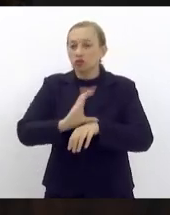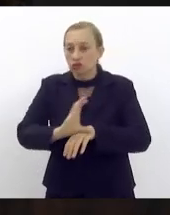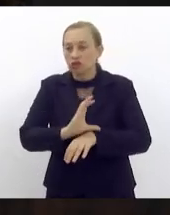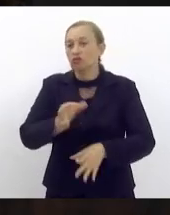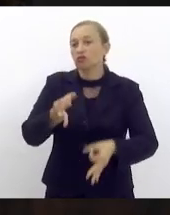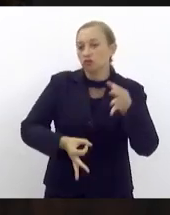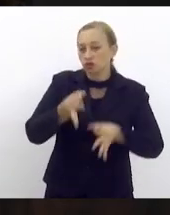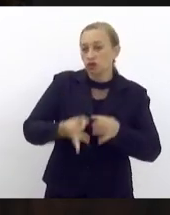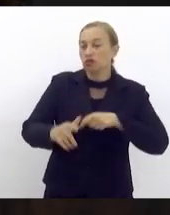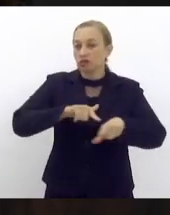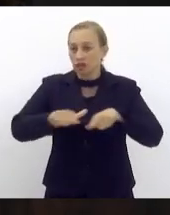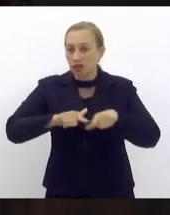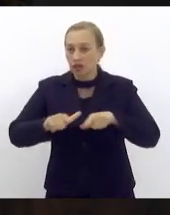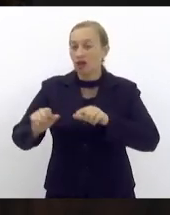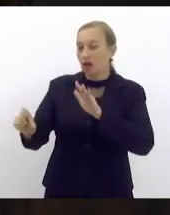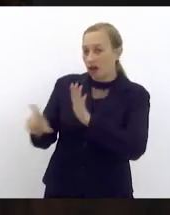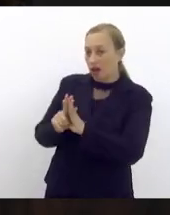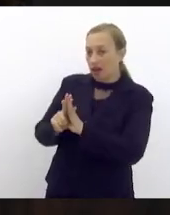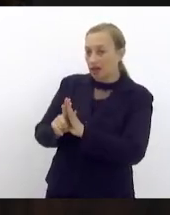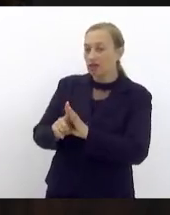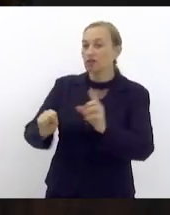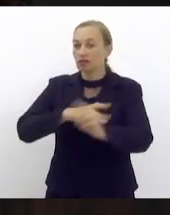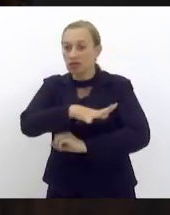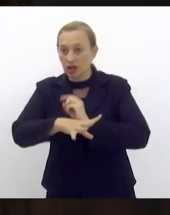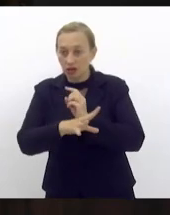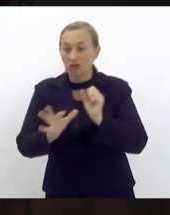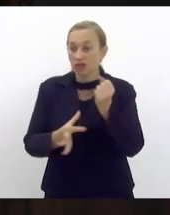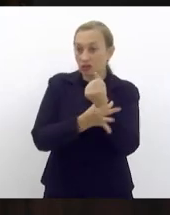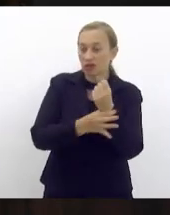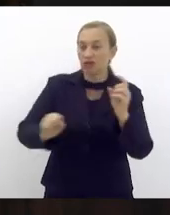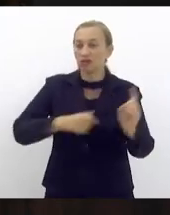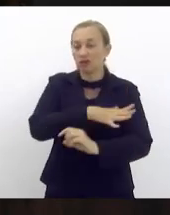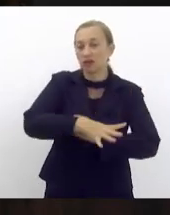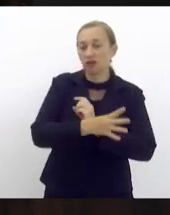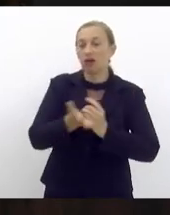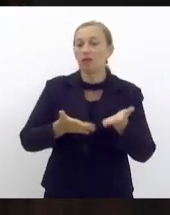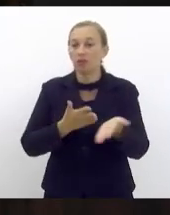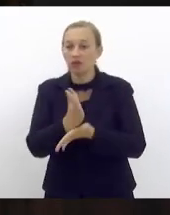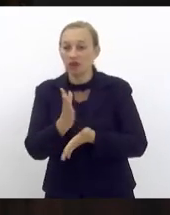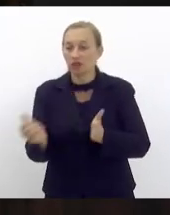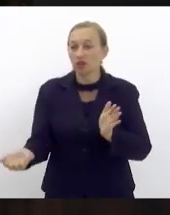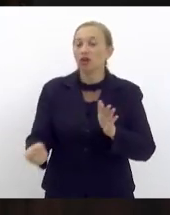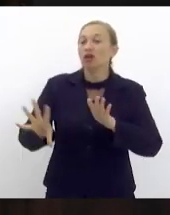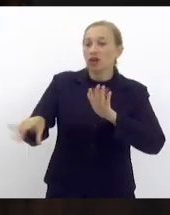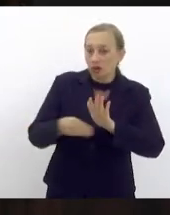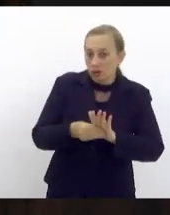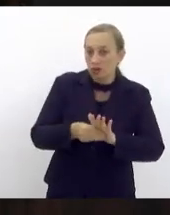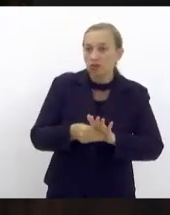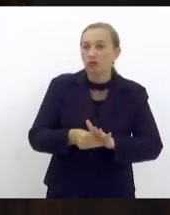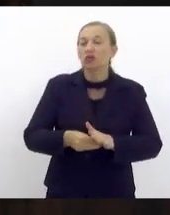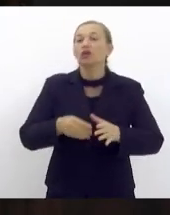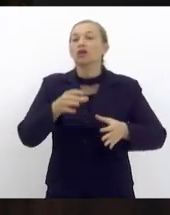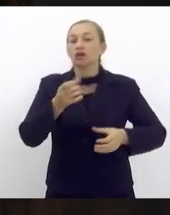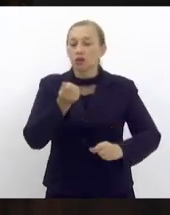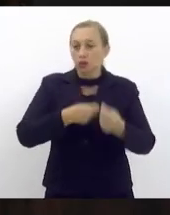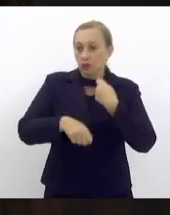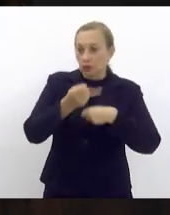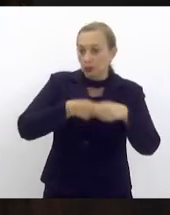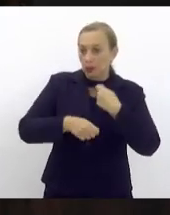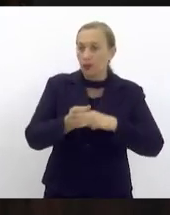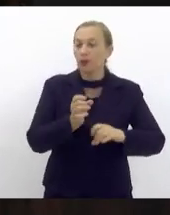trabalho legislação social e Seguridade Social favorável com emendas de Economia Indústria e Comércio